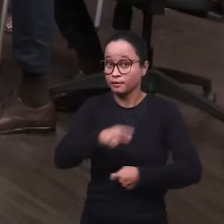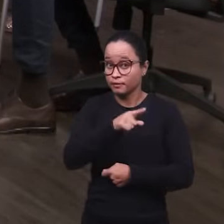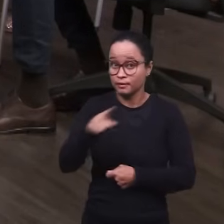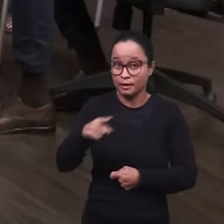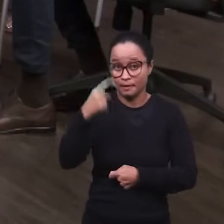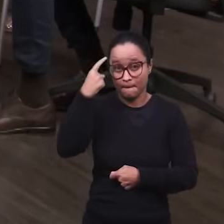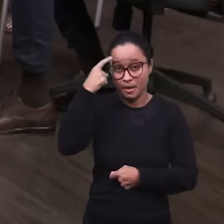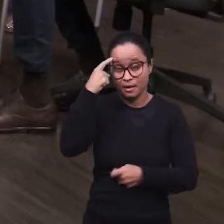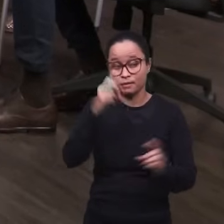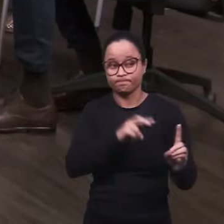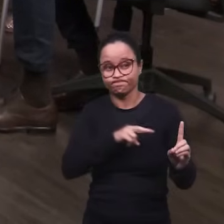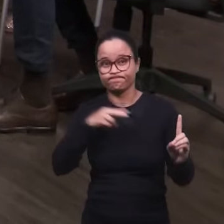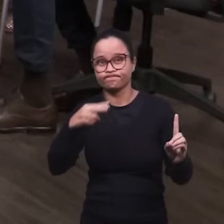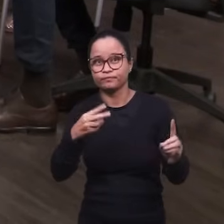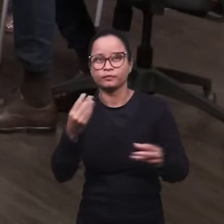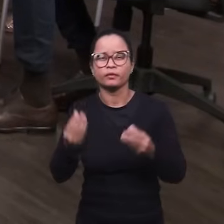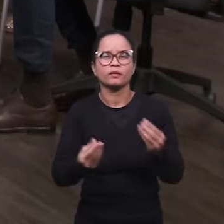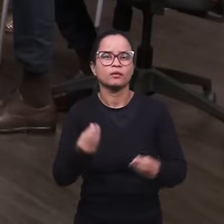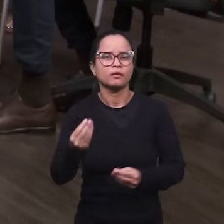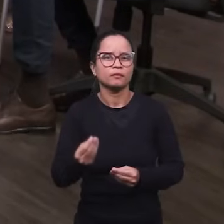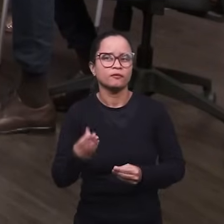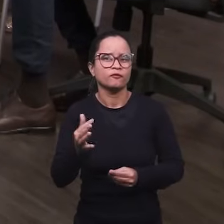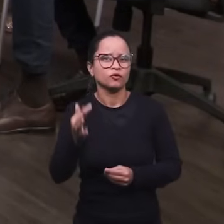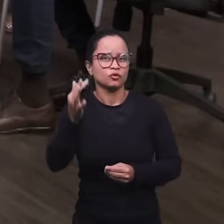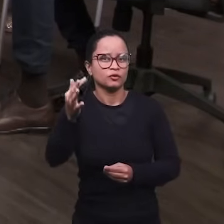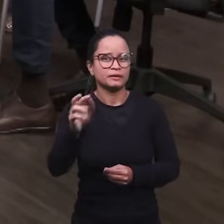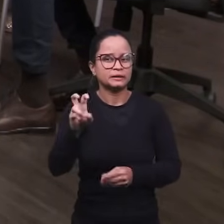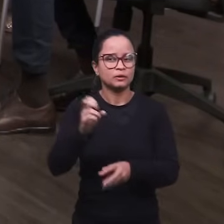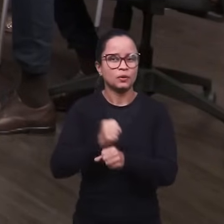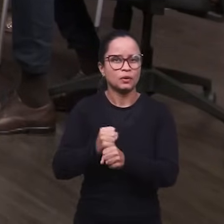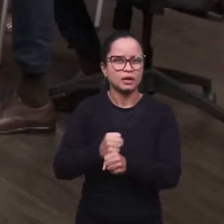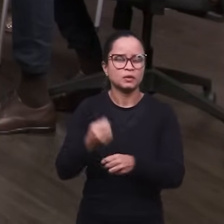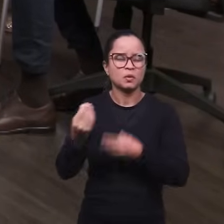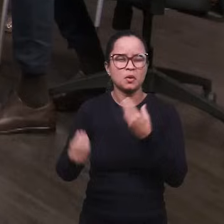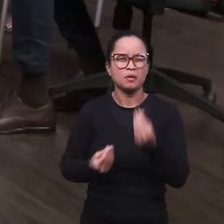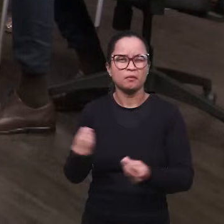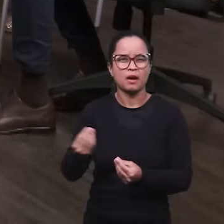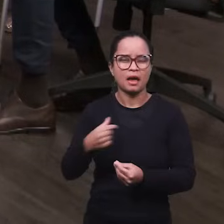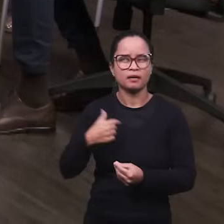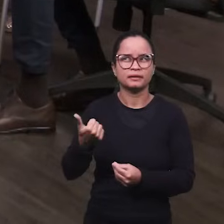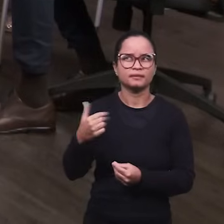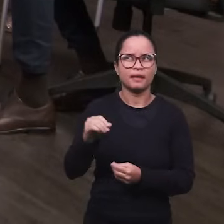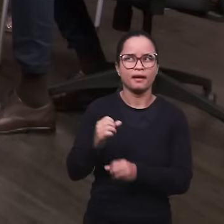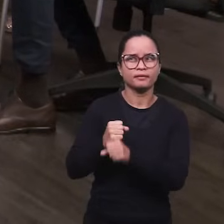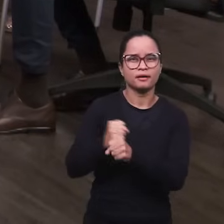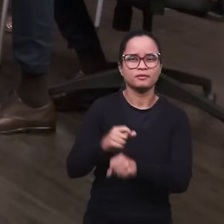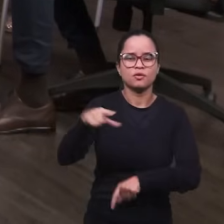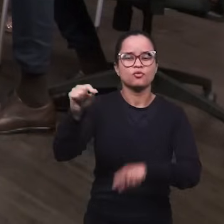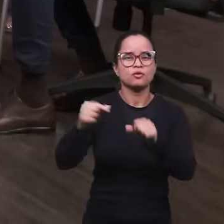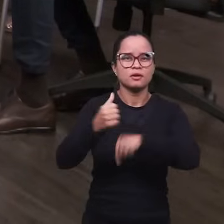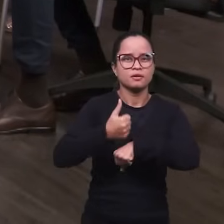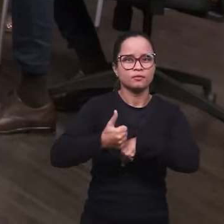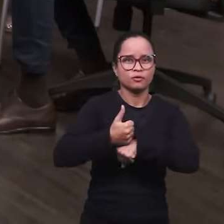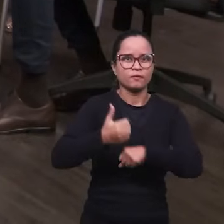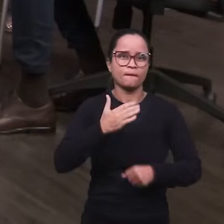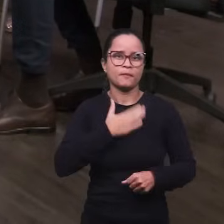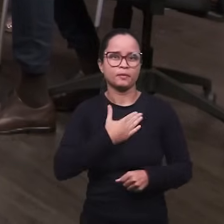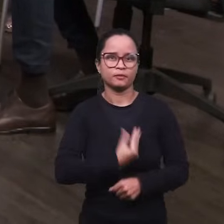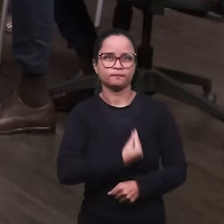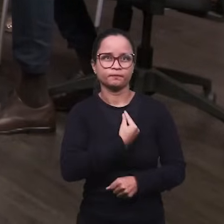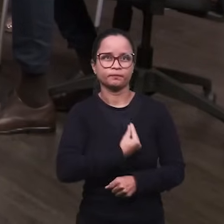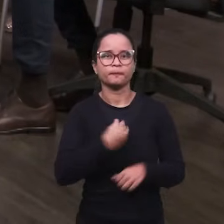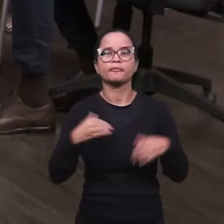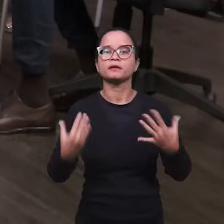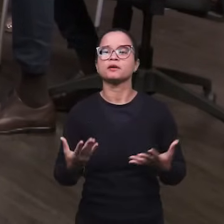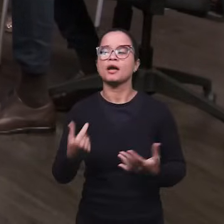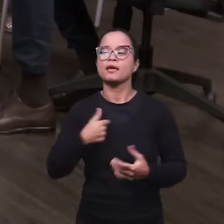que vocês tenham essa perspectiva. Como eu vou estar daqui a 5 anos? Como eu vou estar daqui a 10 anos? Eu escolhi essa profissão para mim, muito bem. Quanto